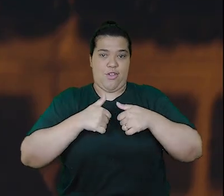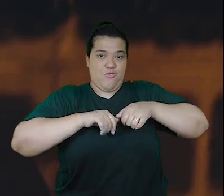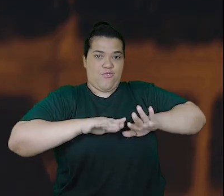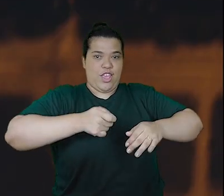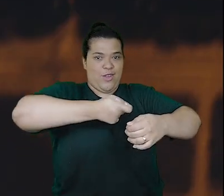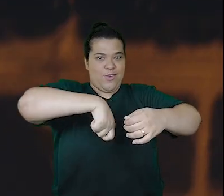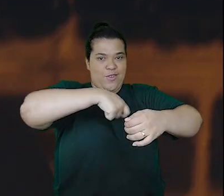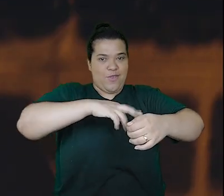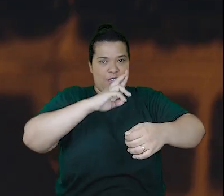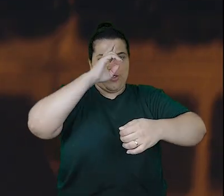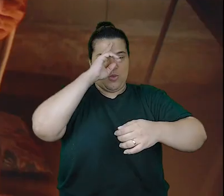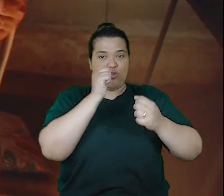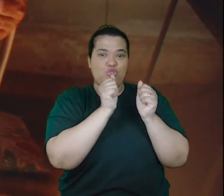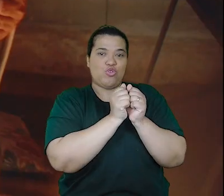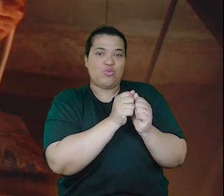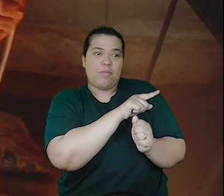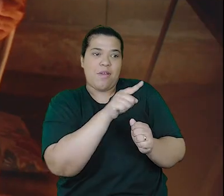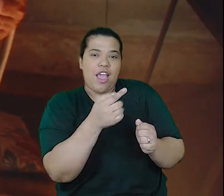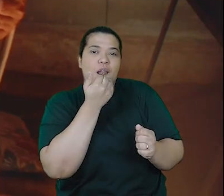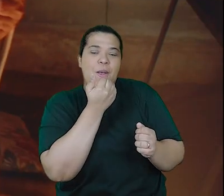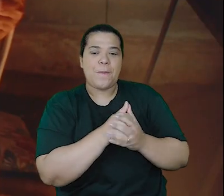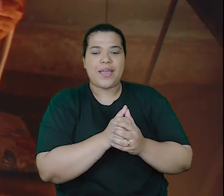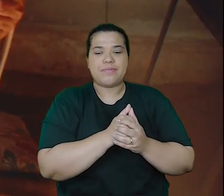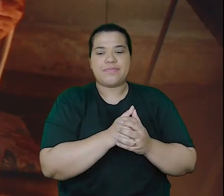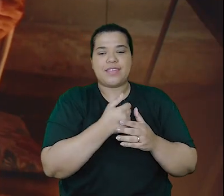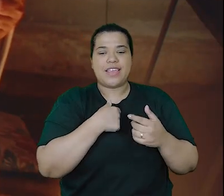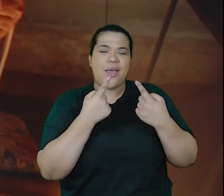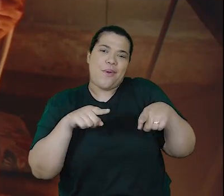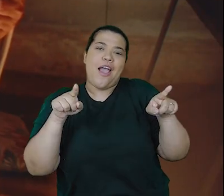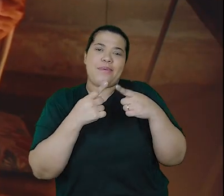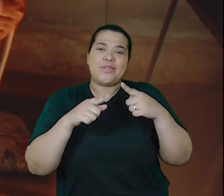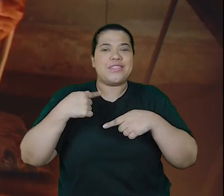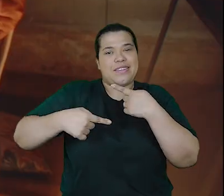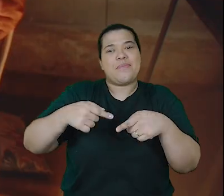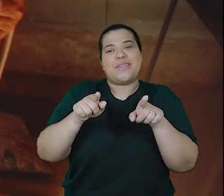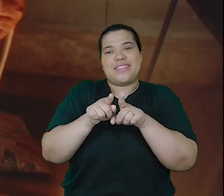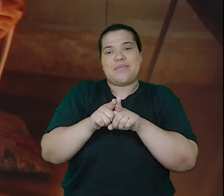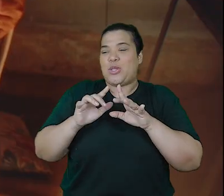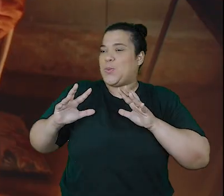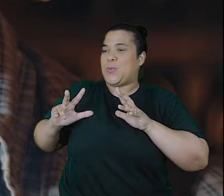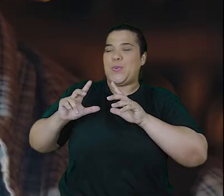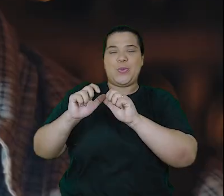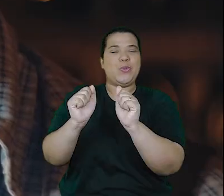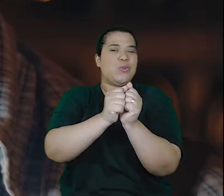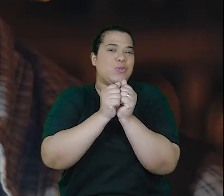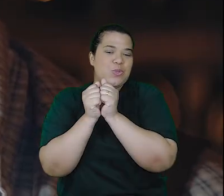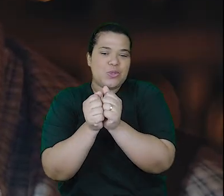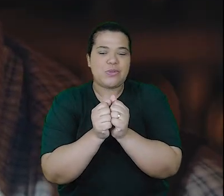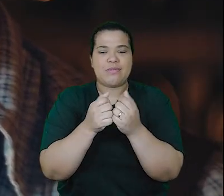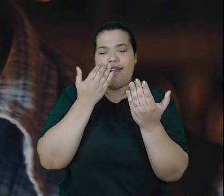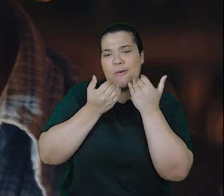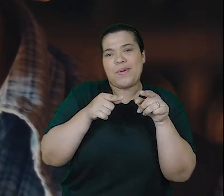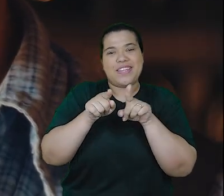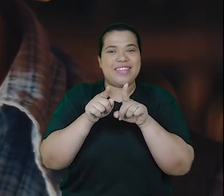os companheiros dele que vai lá para tirar a uva da parede. E acompanha a cantoria depois? Sim, depois todo mundo, tudo junto. Comida e a